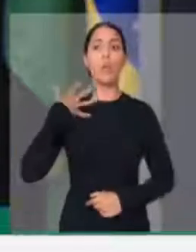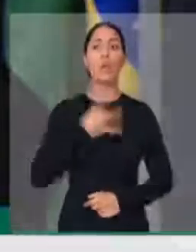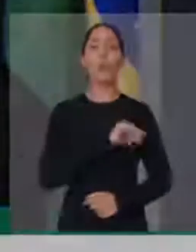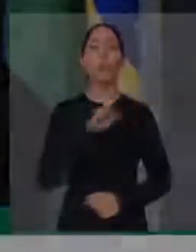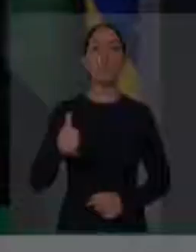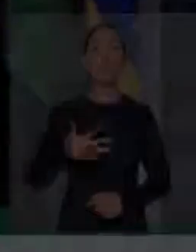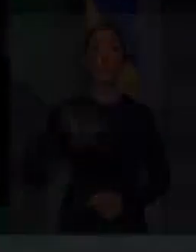Militar obrigado